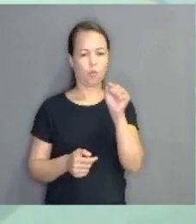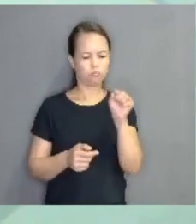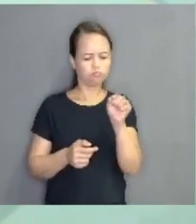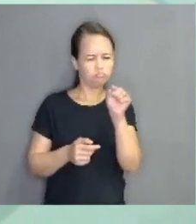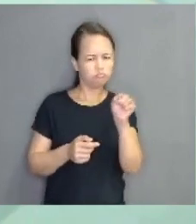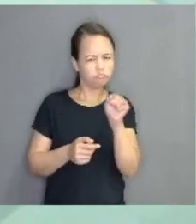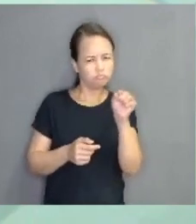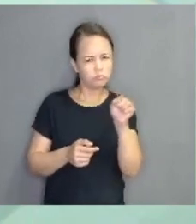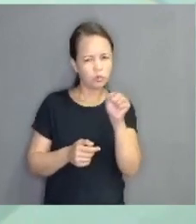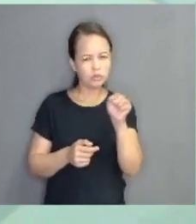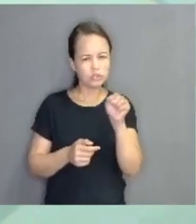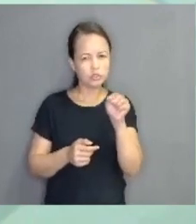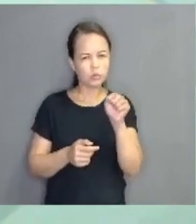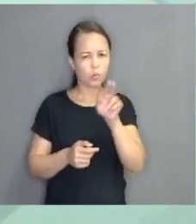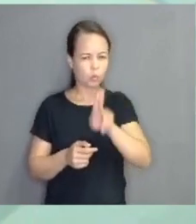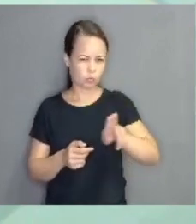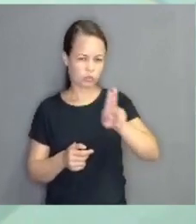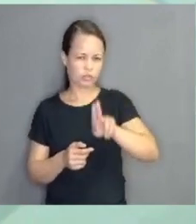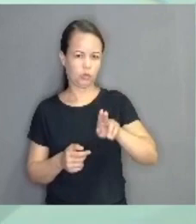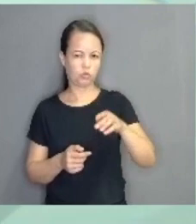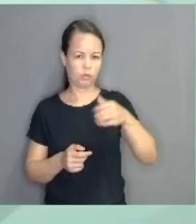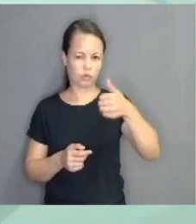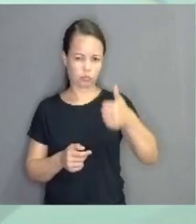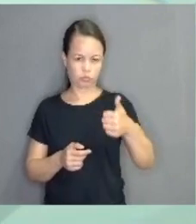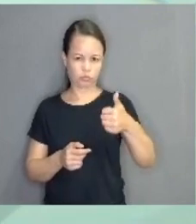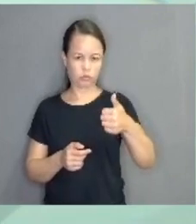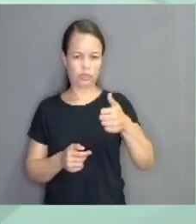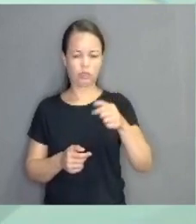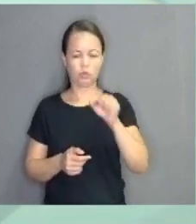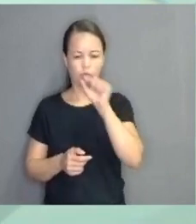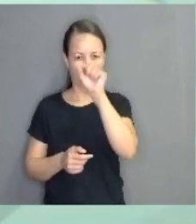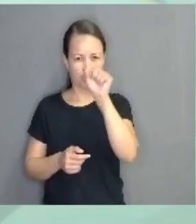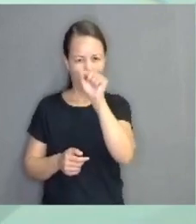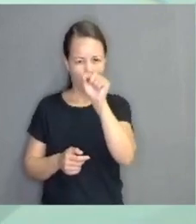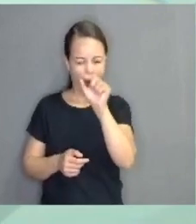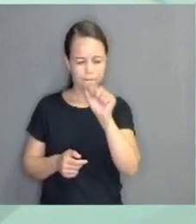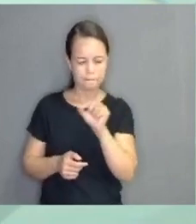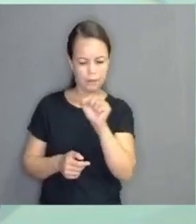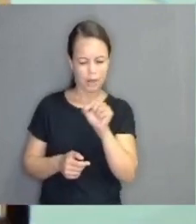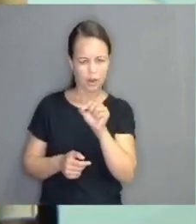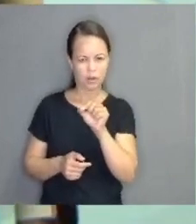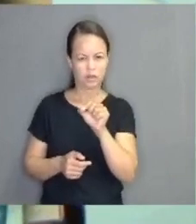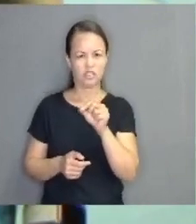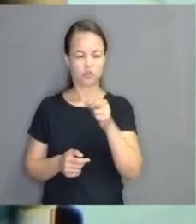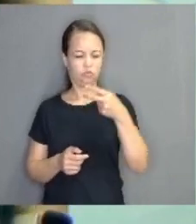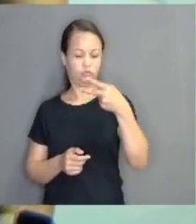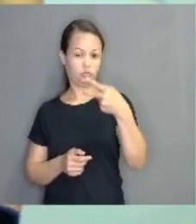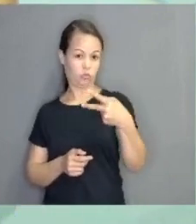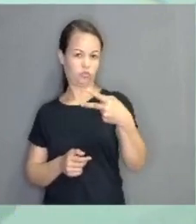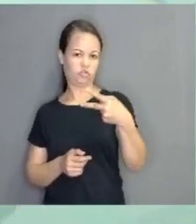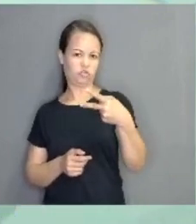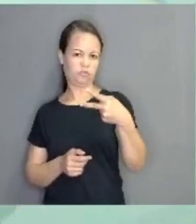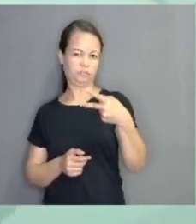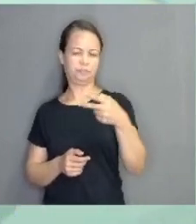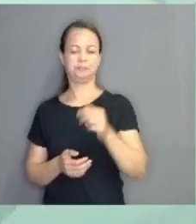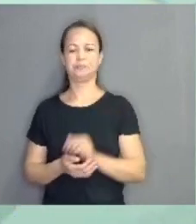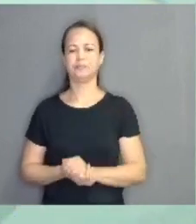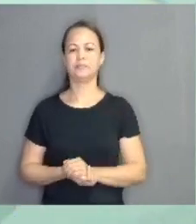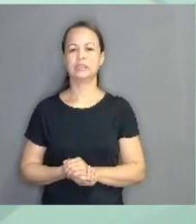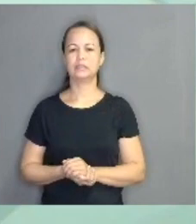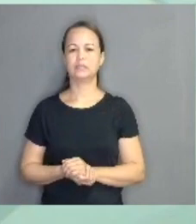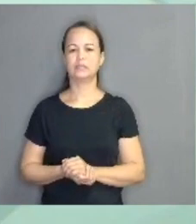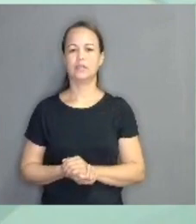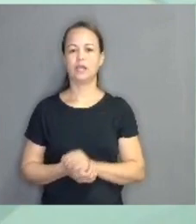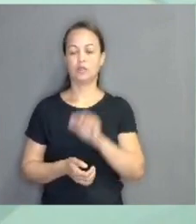usei o número 1. Aqui eu tenho 2 pontinhos, por isso eu usei o número 2. Aqui eu